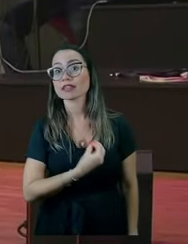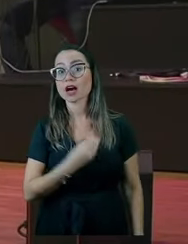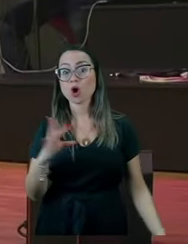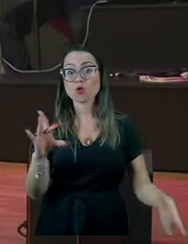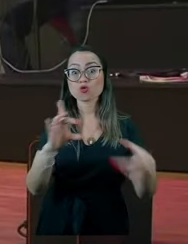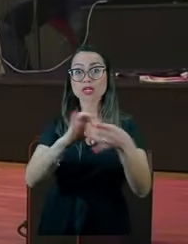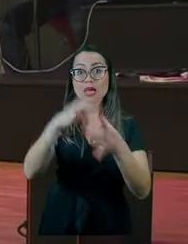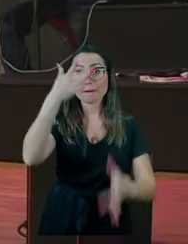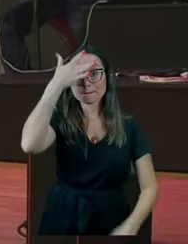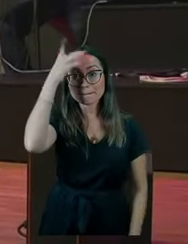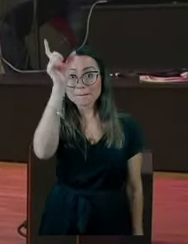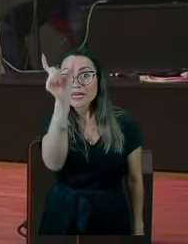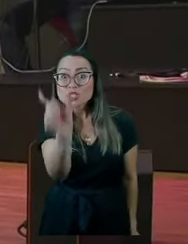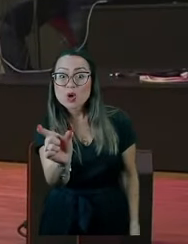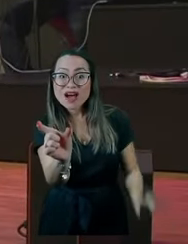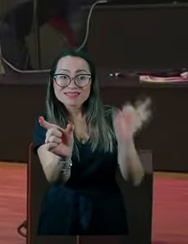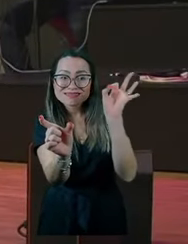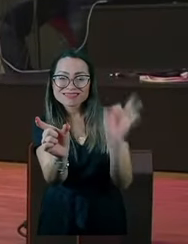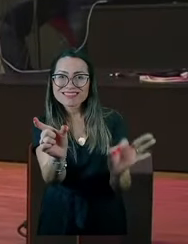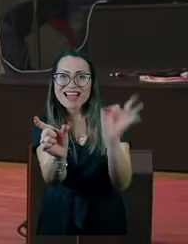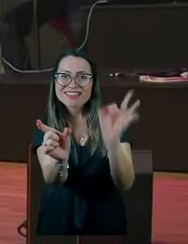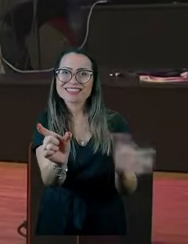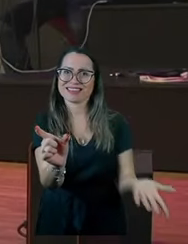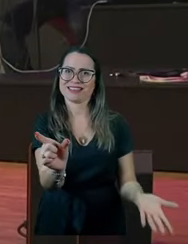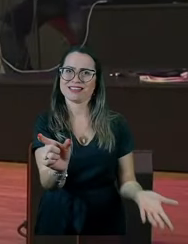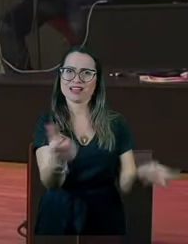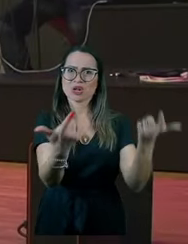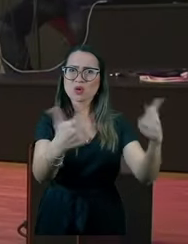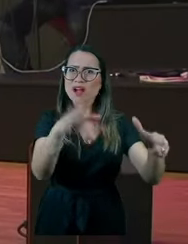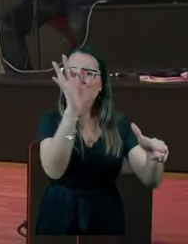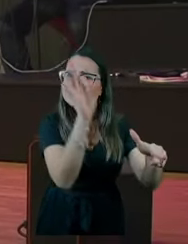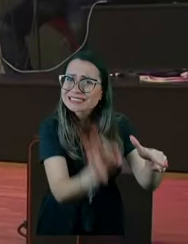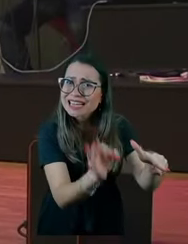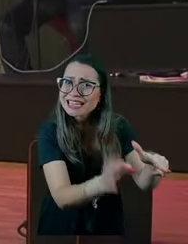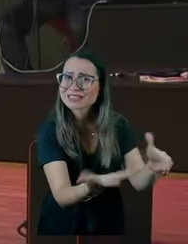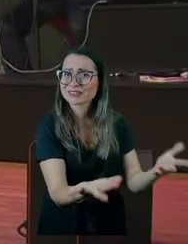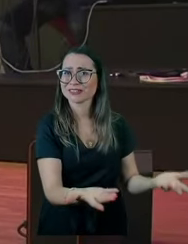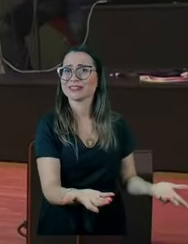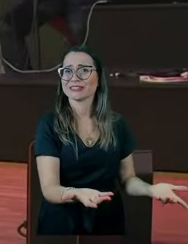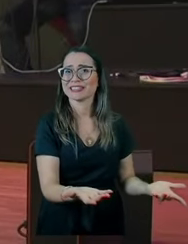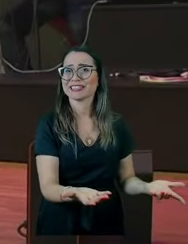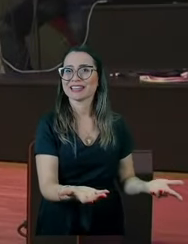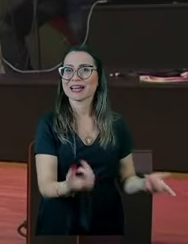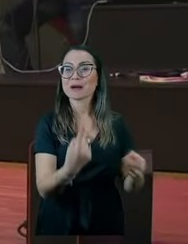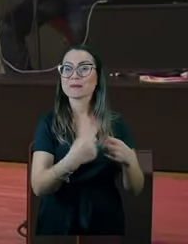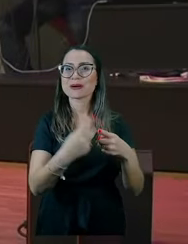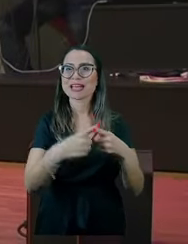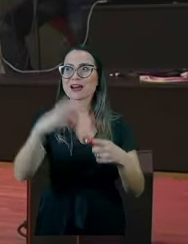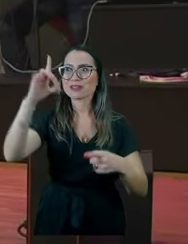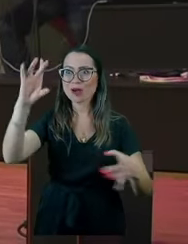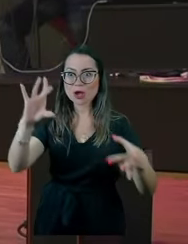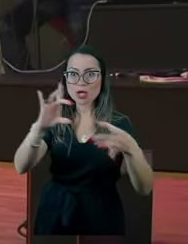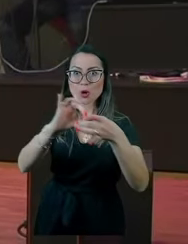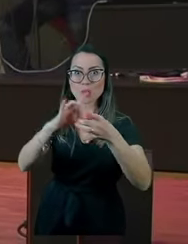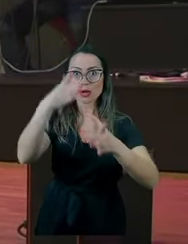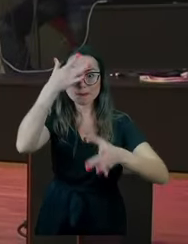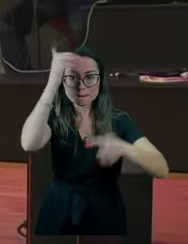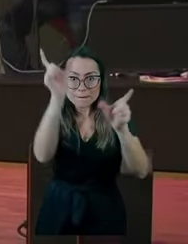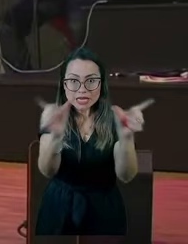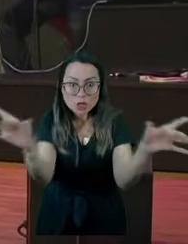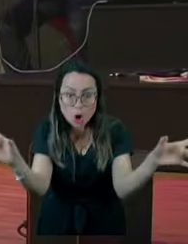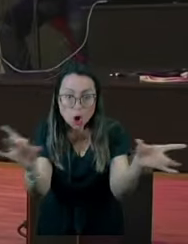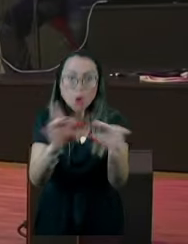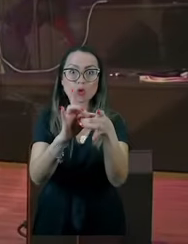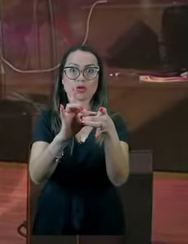certos. Eu tenho pensado sobre isso, eu tenho visto isso, porque o Deus que conecta pessoas por um propósito, também é aquele